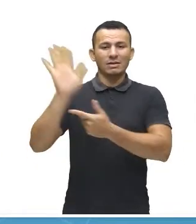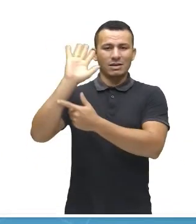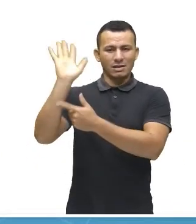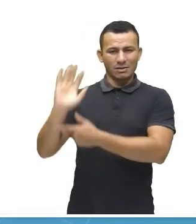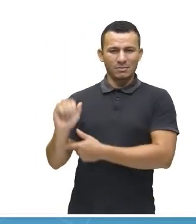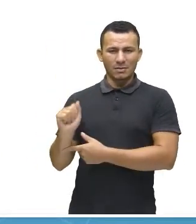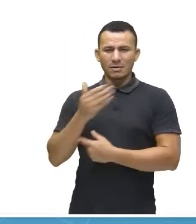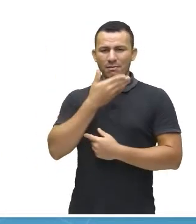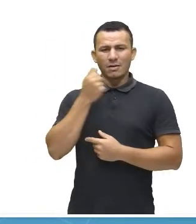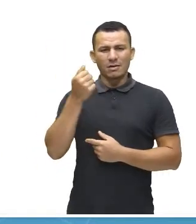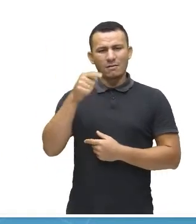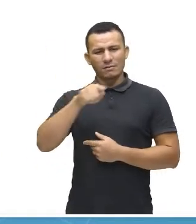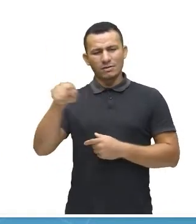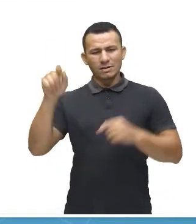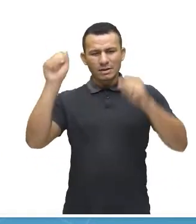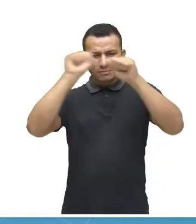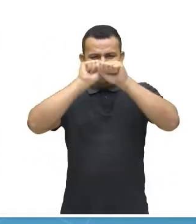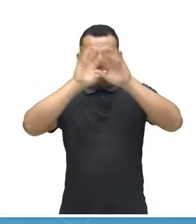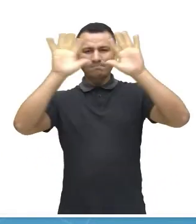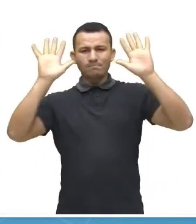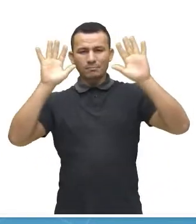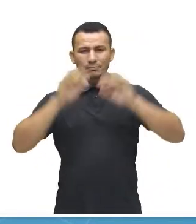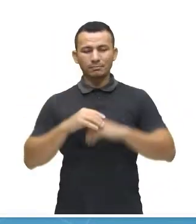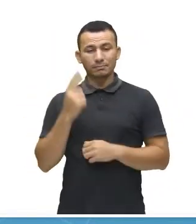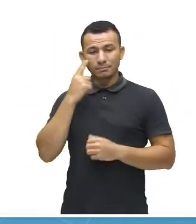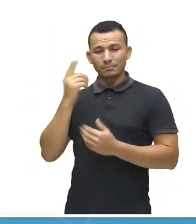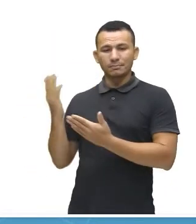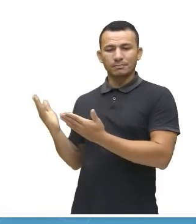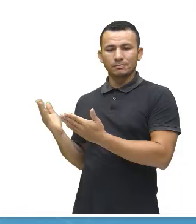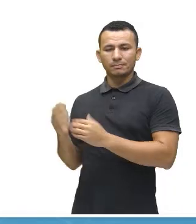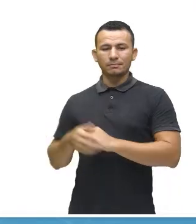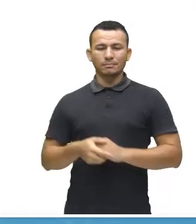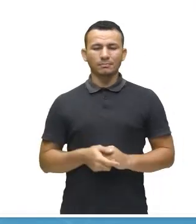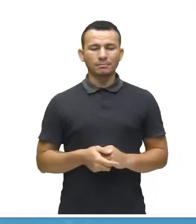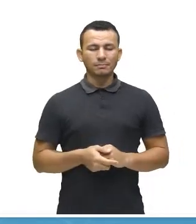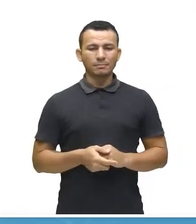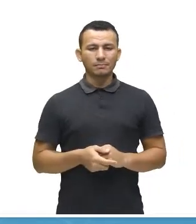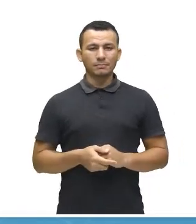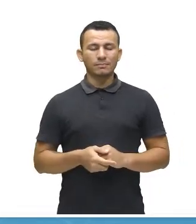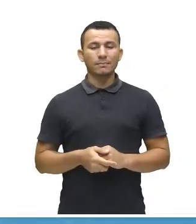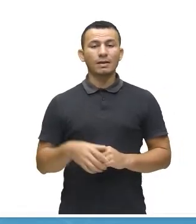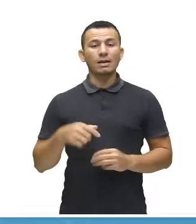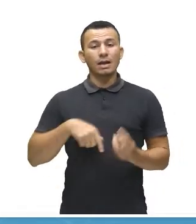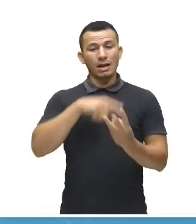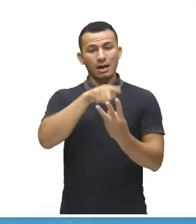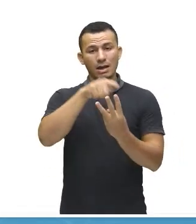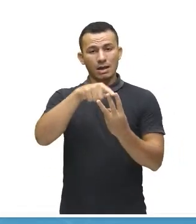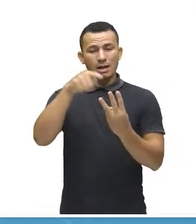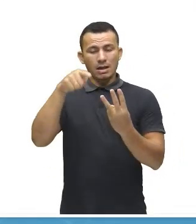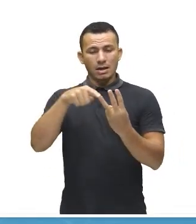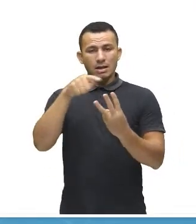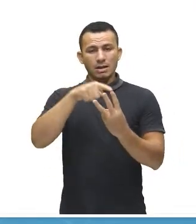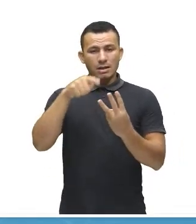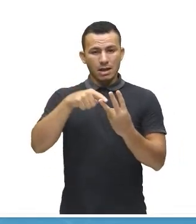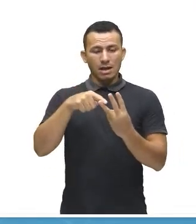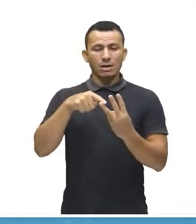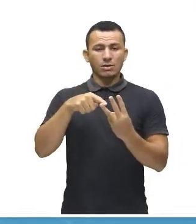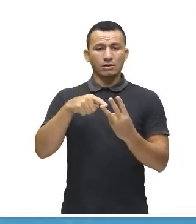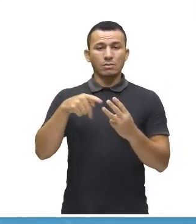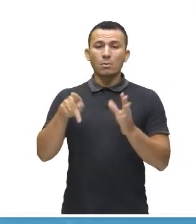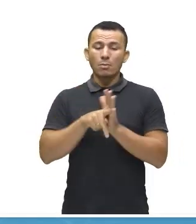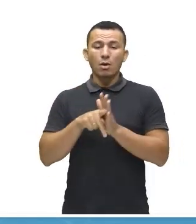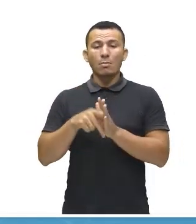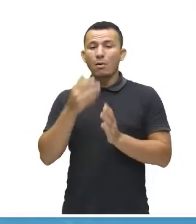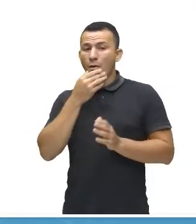entenderem melhor. Olha só, nesse mapa a gente tem aqui os 3 complexos regionais de Pedro